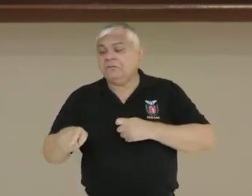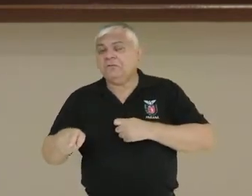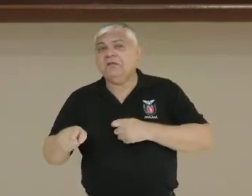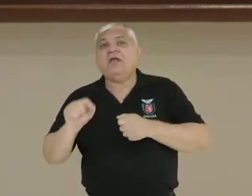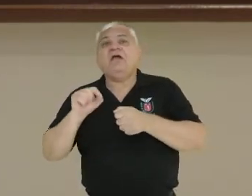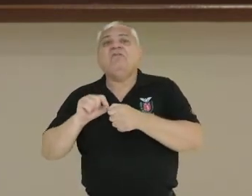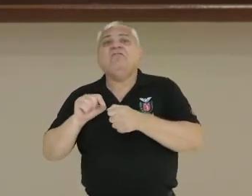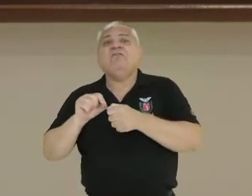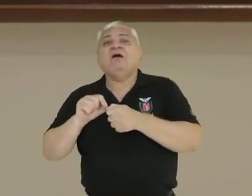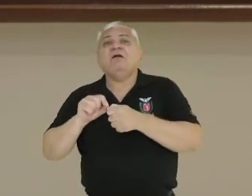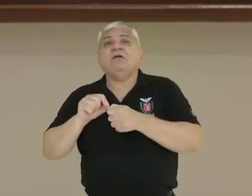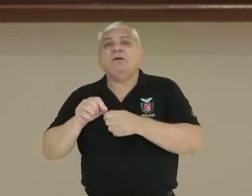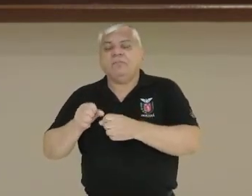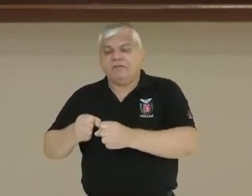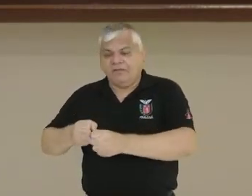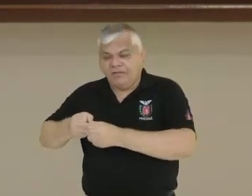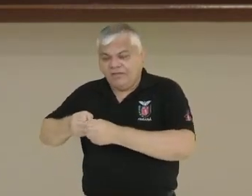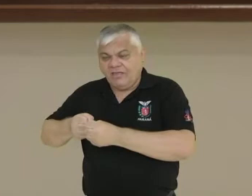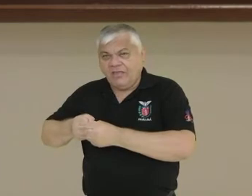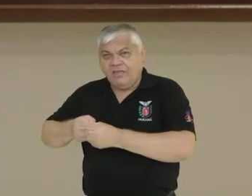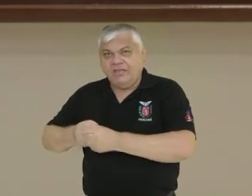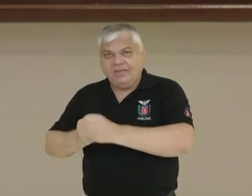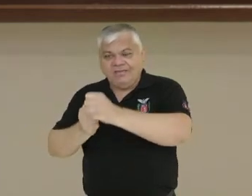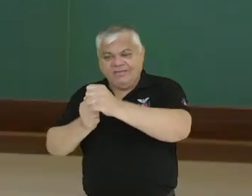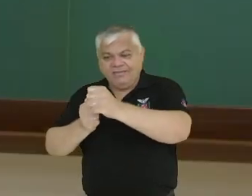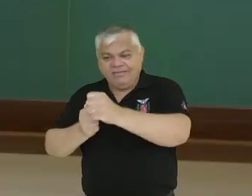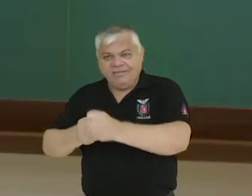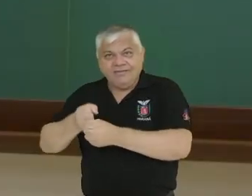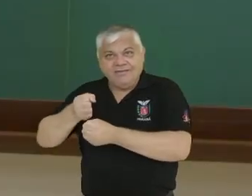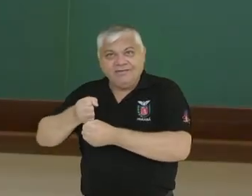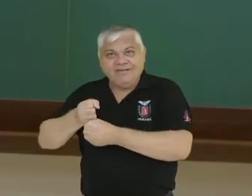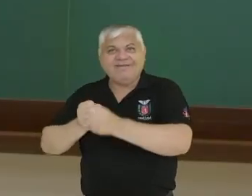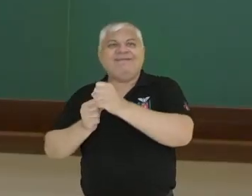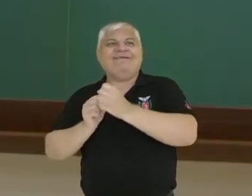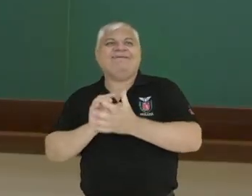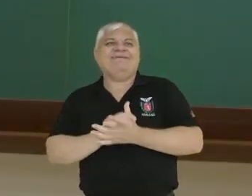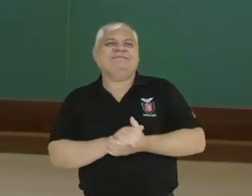ferramenta produz ali. Vamos ver?